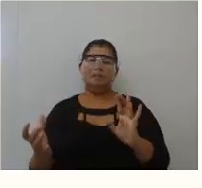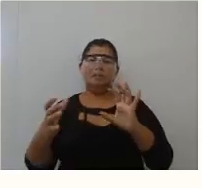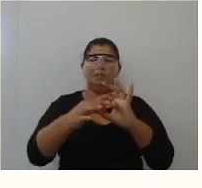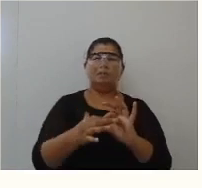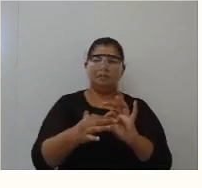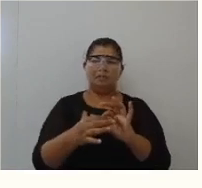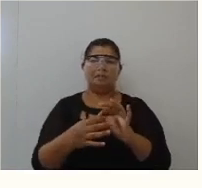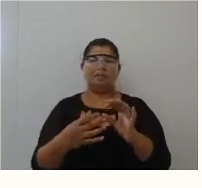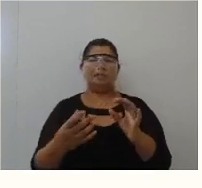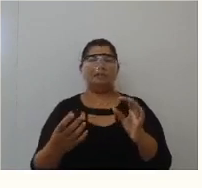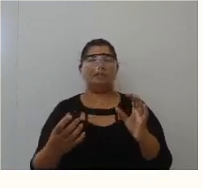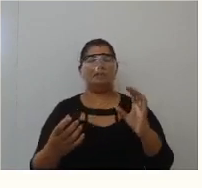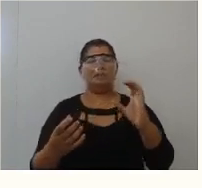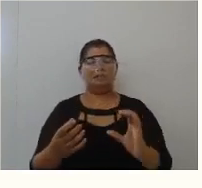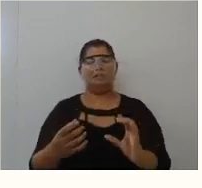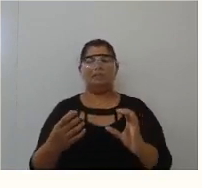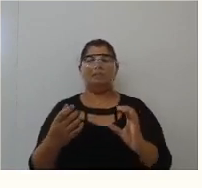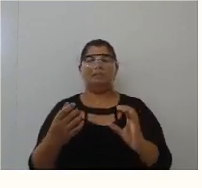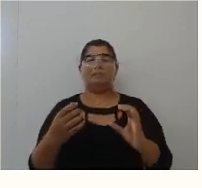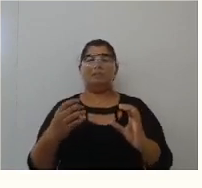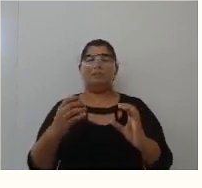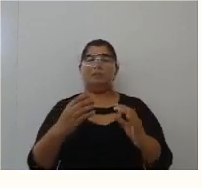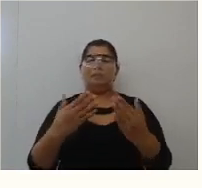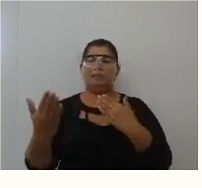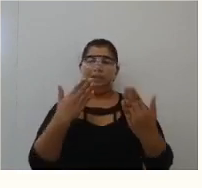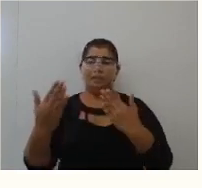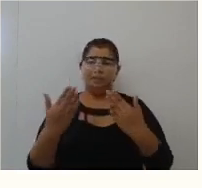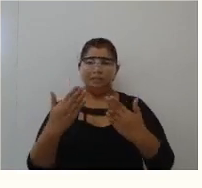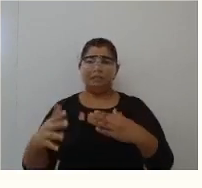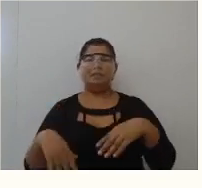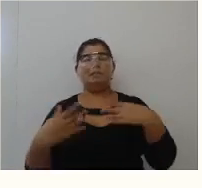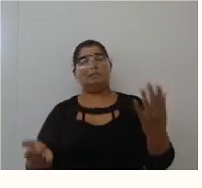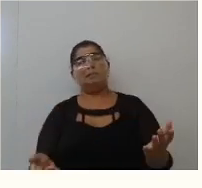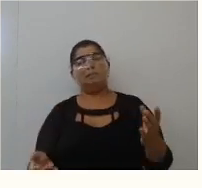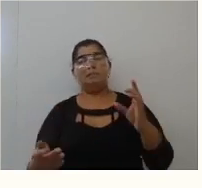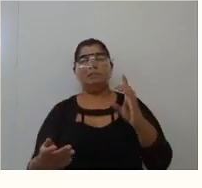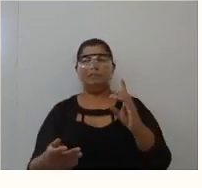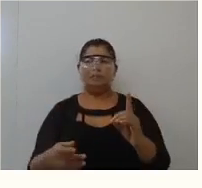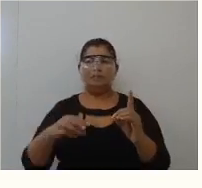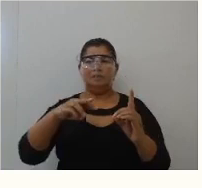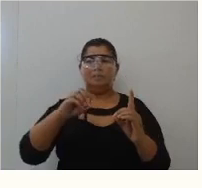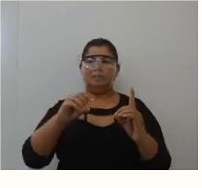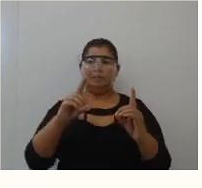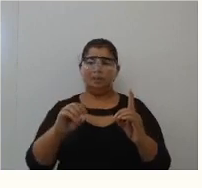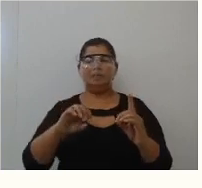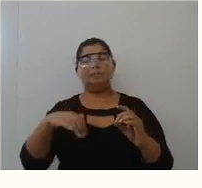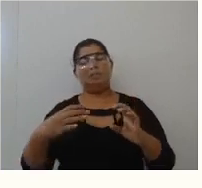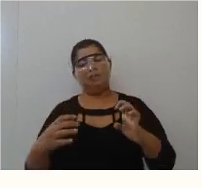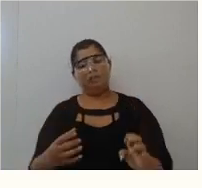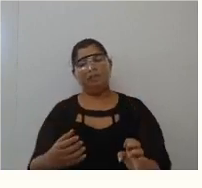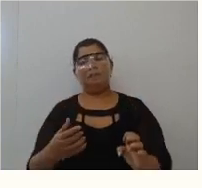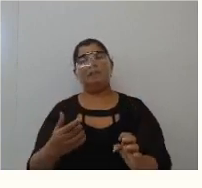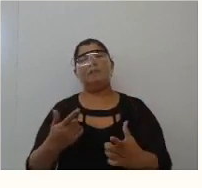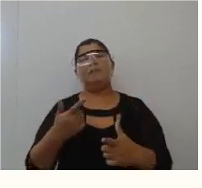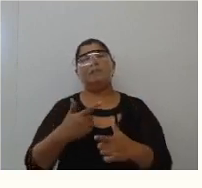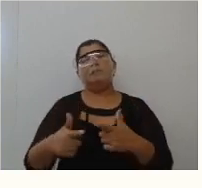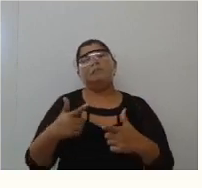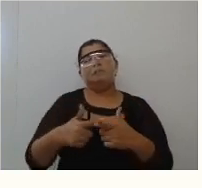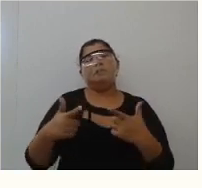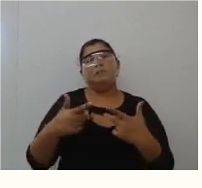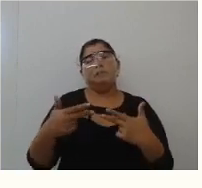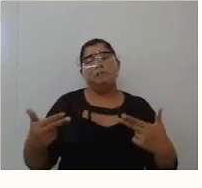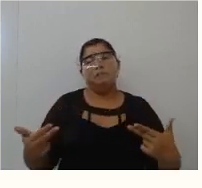concessão. Letra C, comparação. Modo. Letra D ou na letra E, consequência. Embora. Embora pode ser substituído